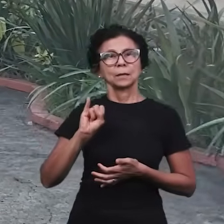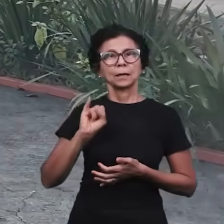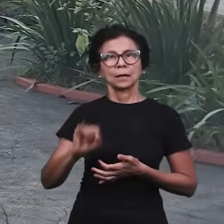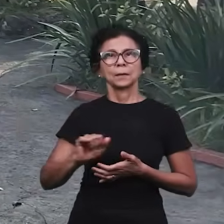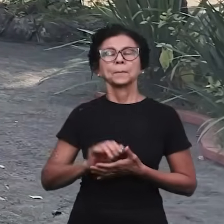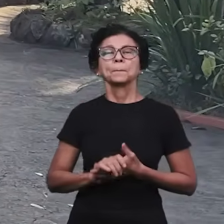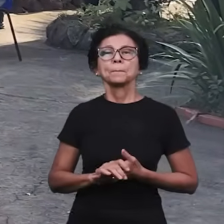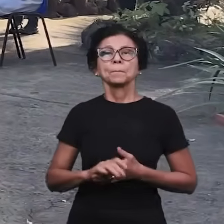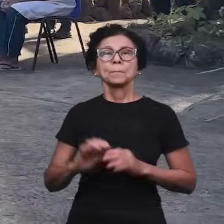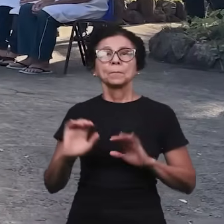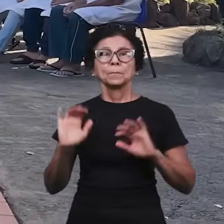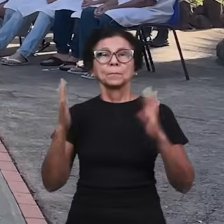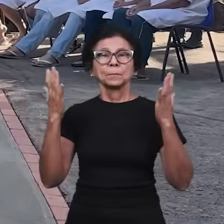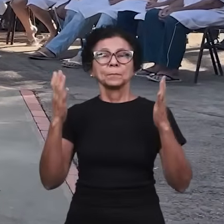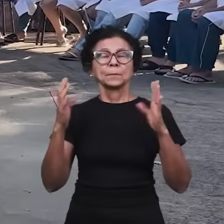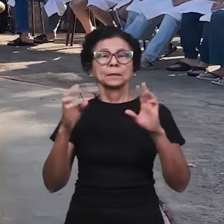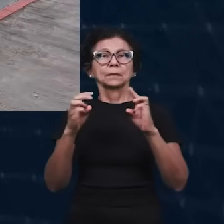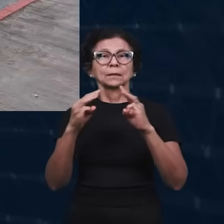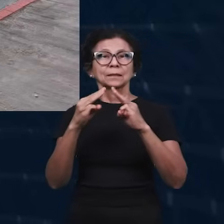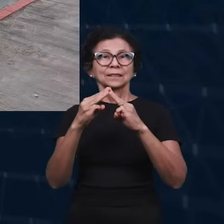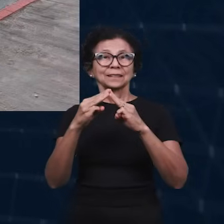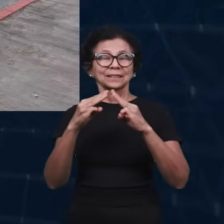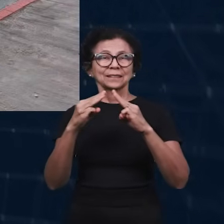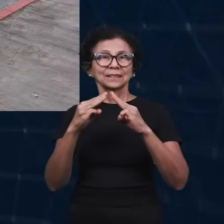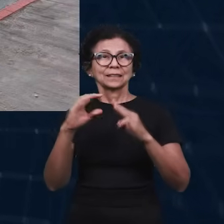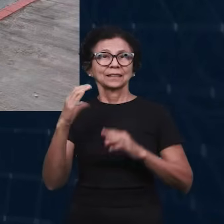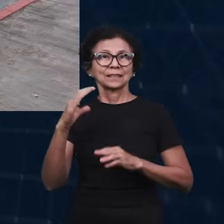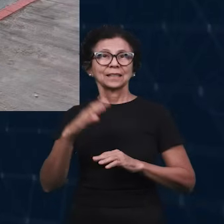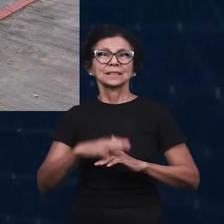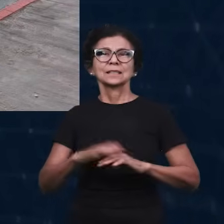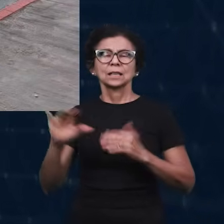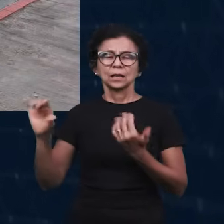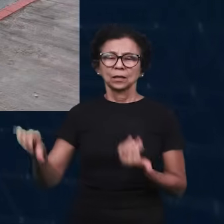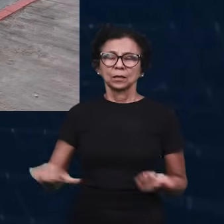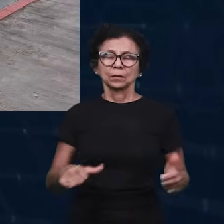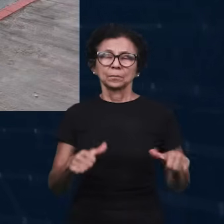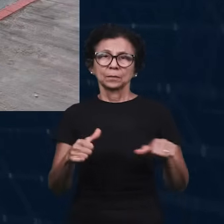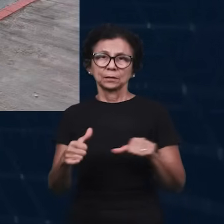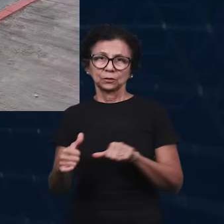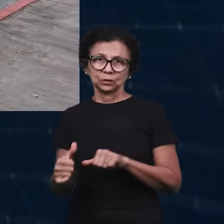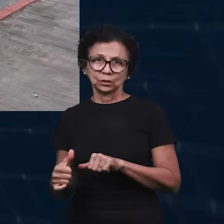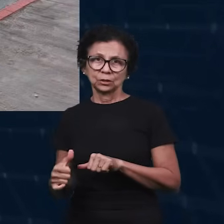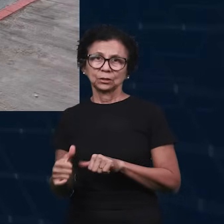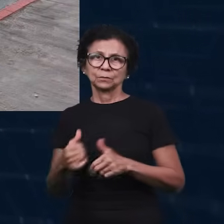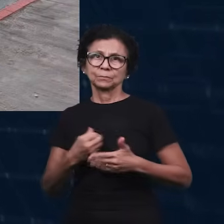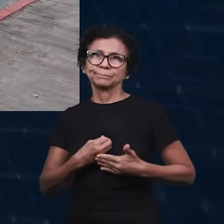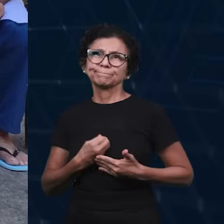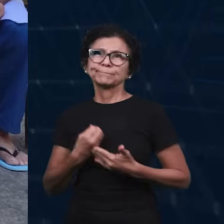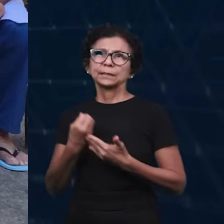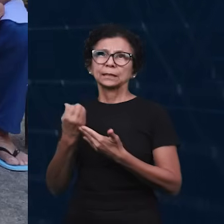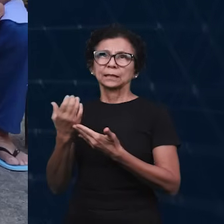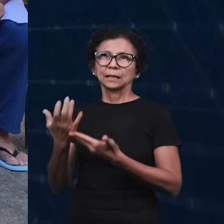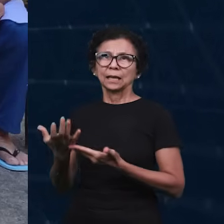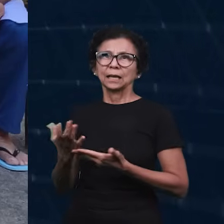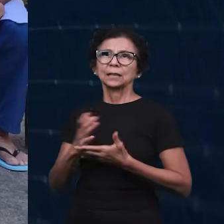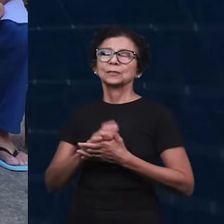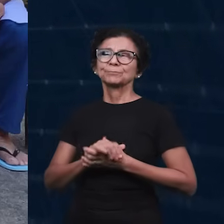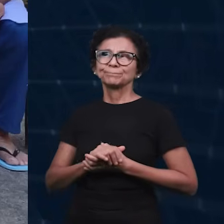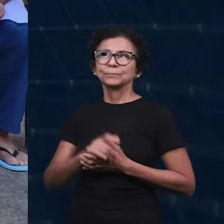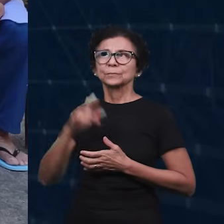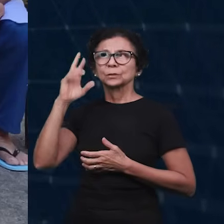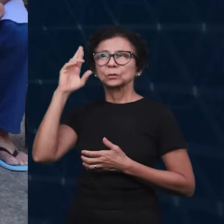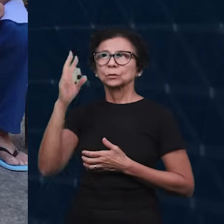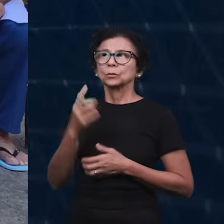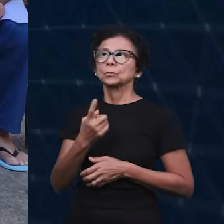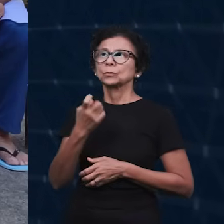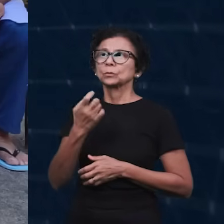festa no Manaim de Cariacica. A igreja presenciou o batismo de novas vidas que se entregaram ao Senhor, reconhecendo-o como